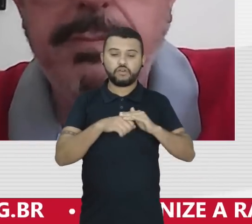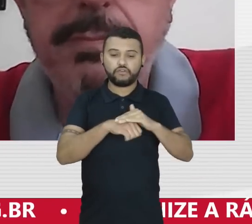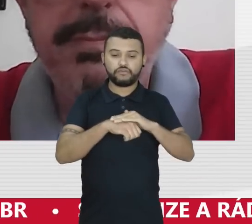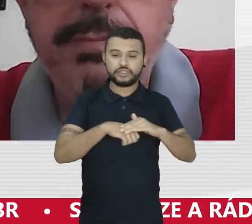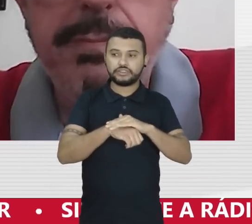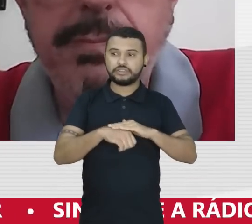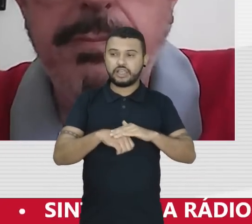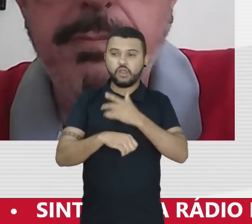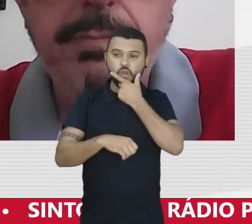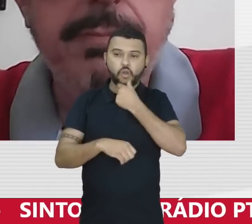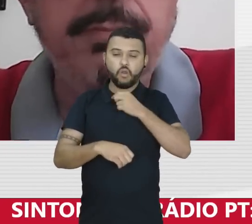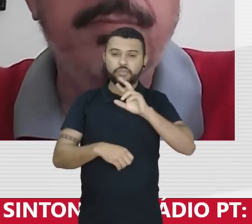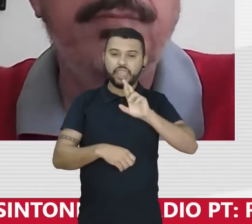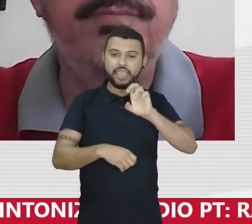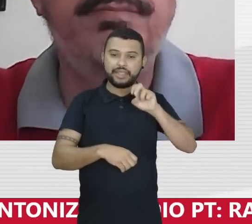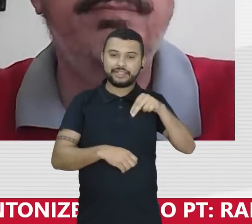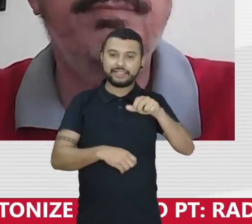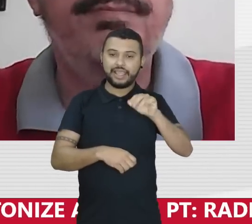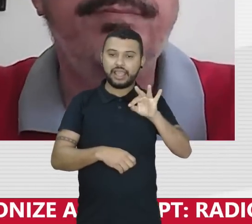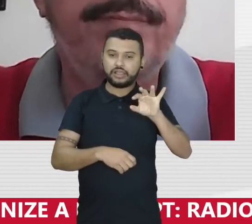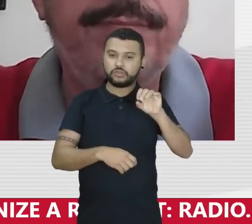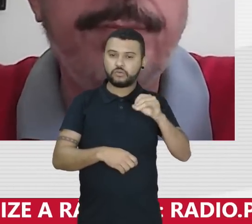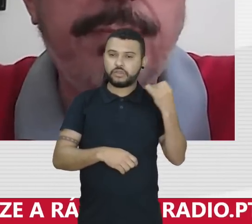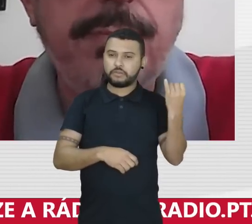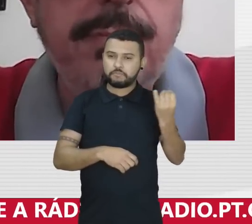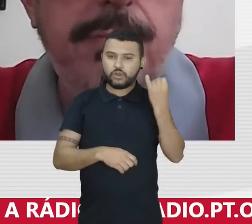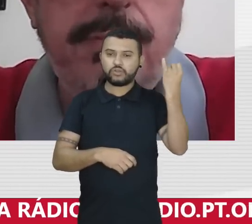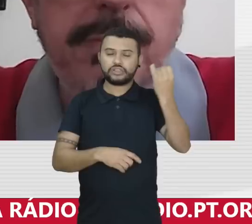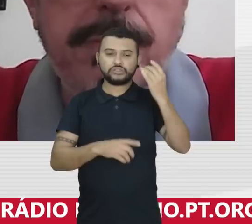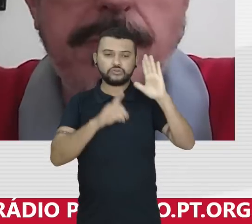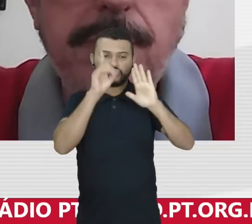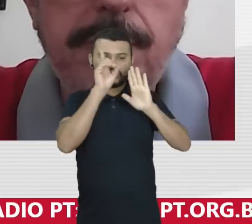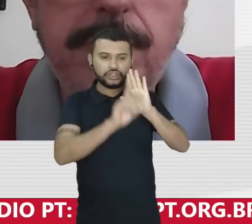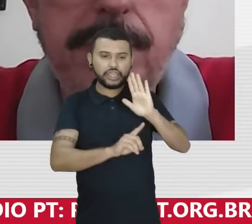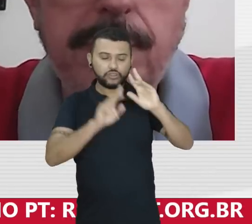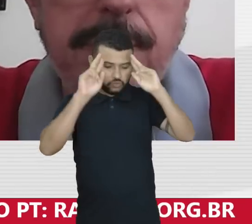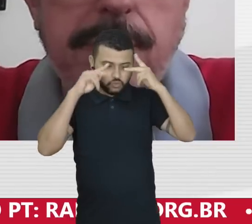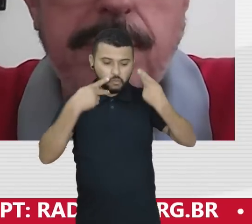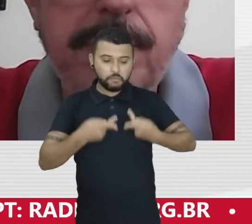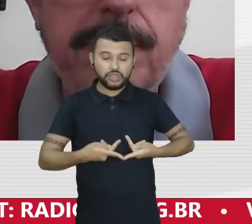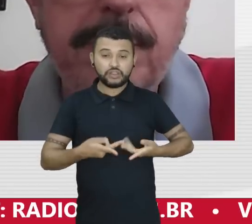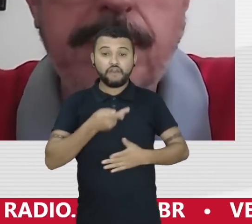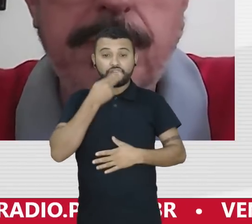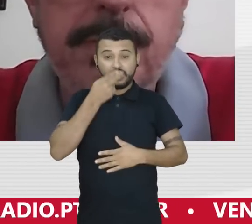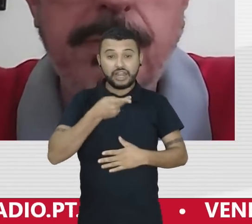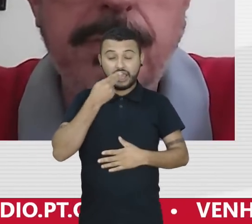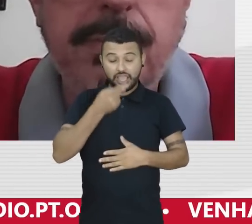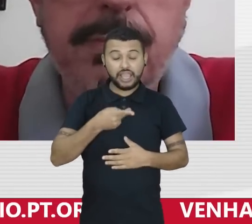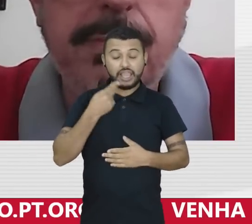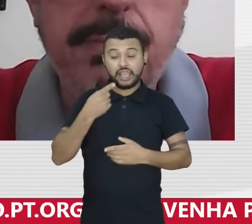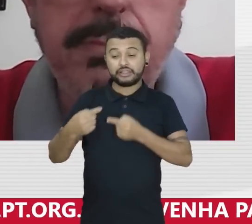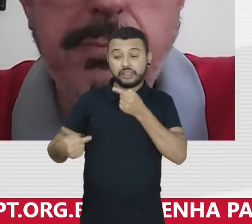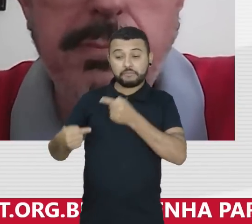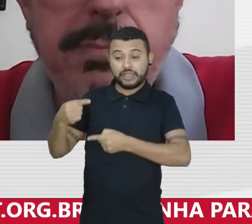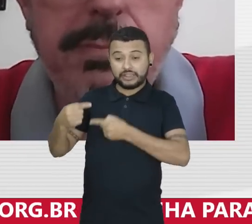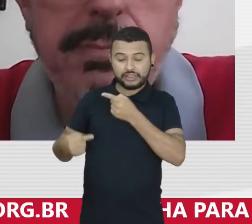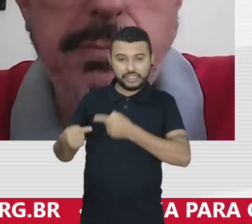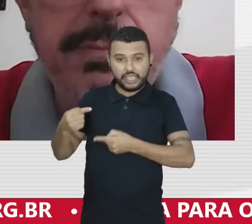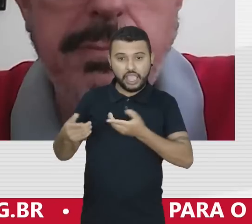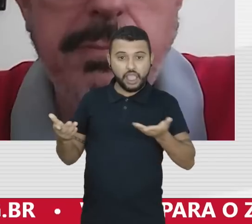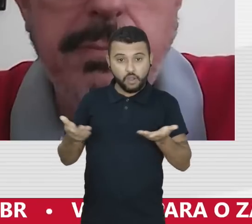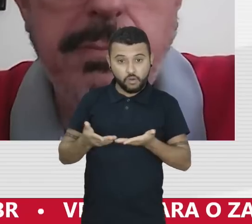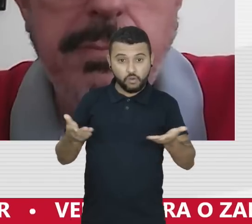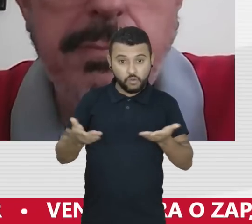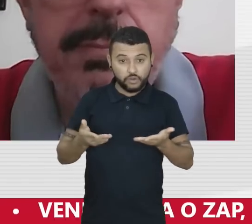o Renato sobre a importância de direitos humanos, de falar de direitos humanos agora, de discutir isso nessa conjuntura, que nós vamos